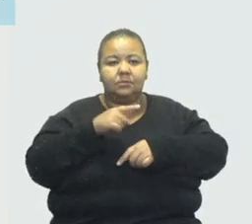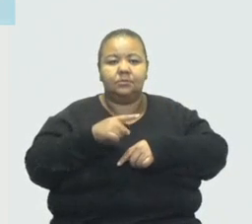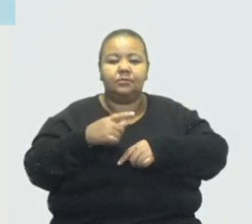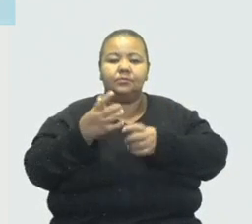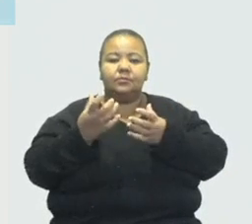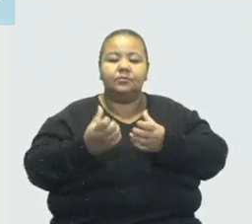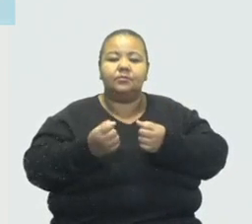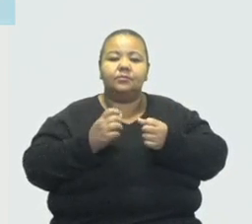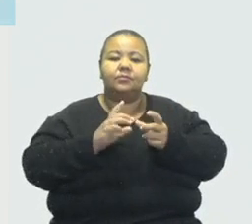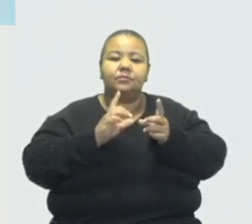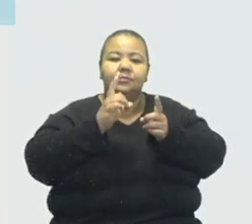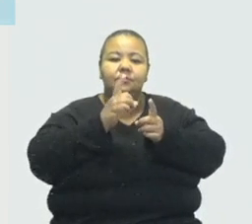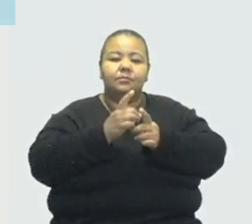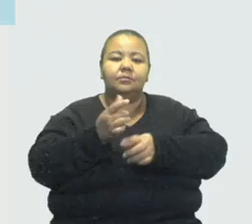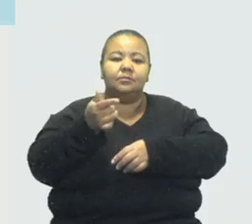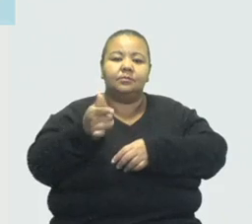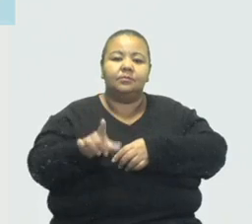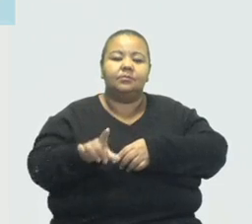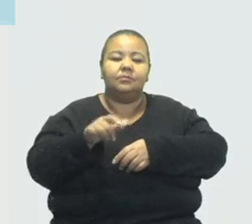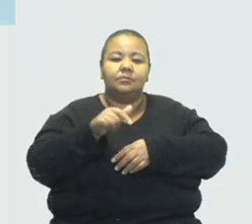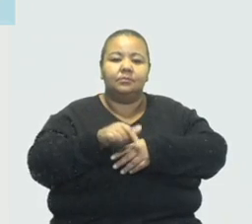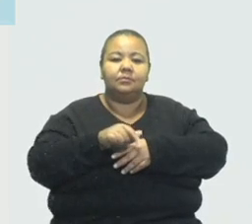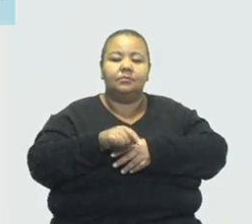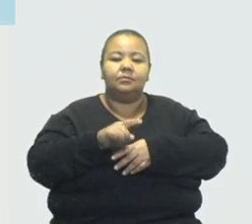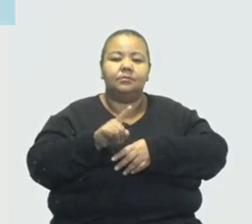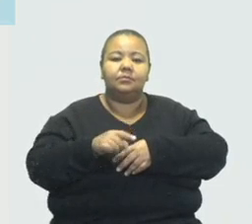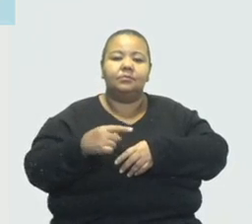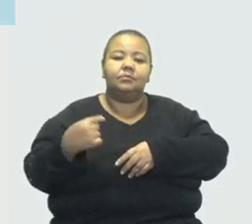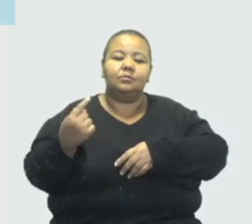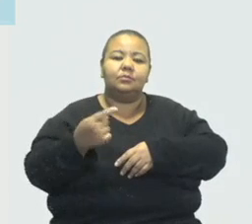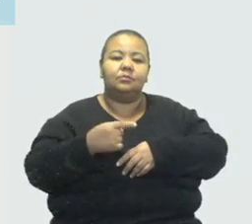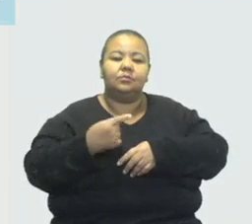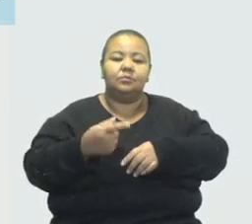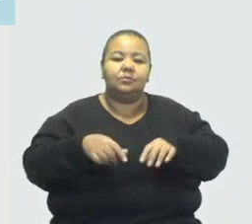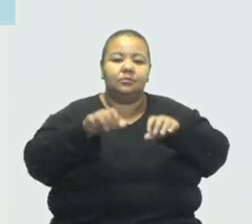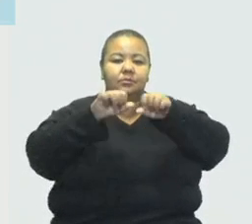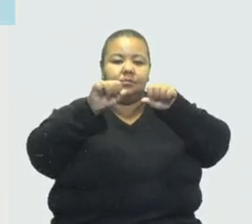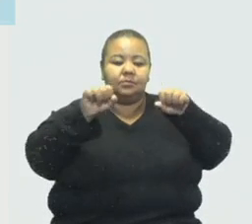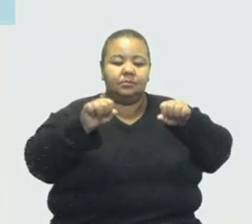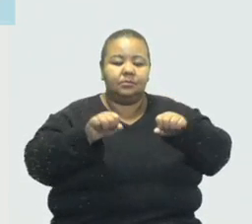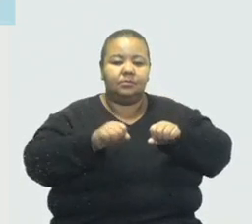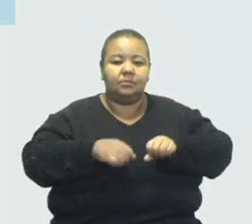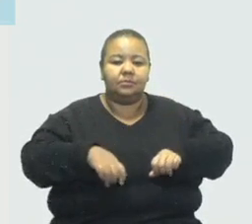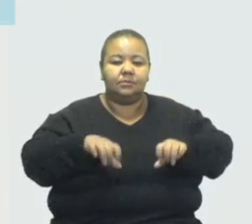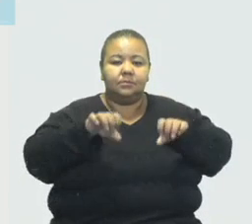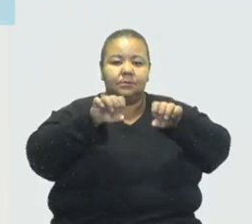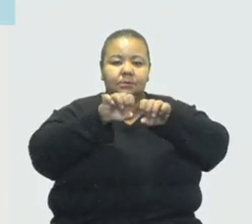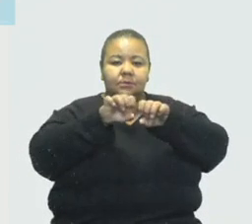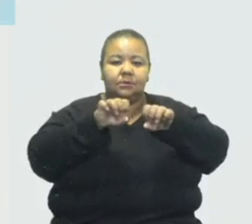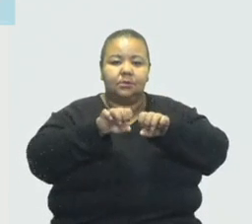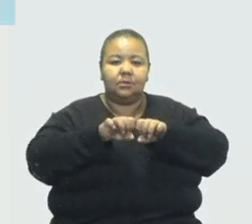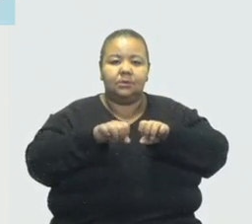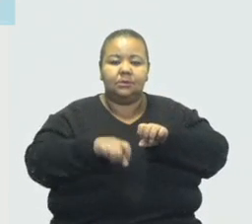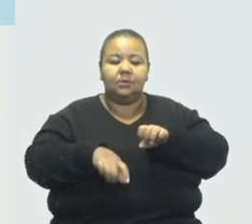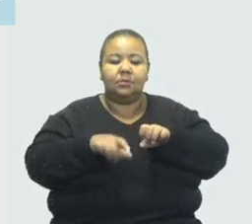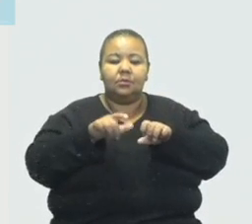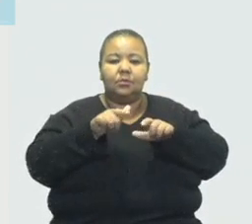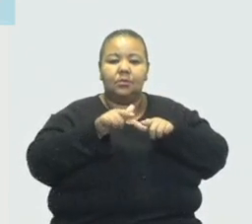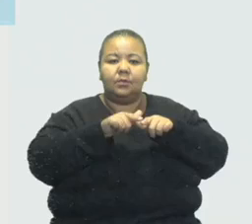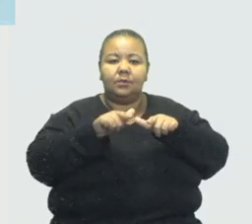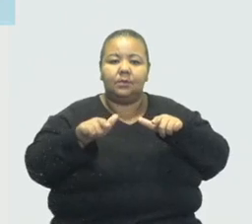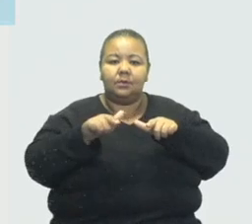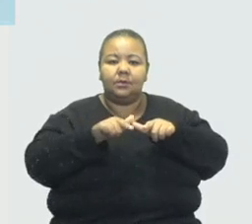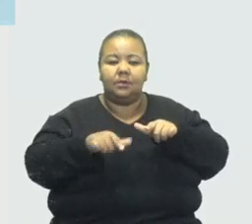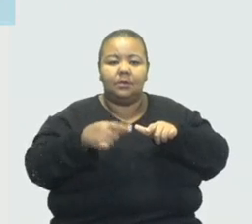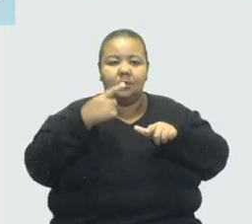nós vamos obter novamente o nosso sistema de equações lineares. Então, veja a ideia também de